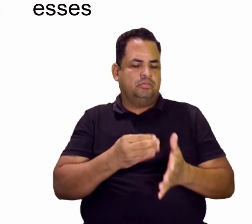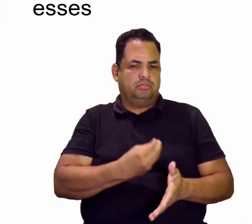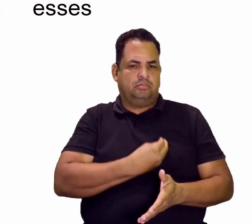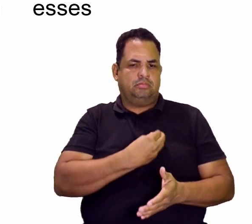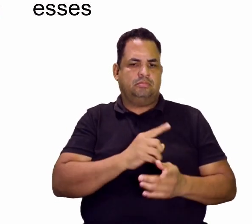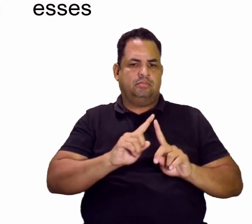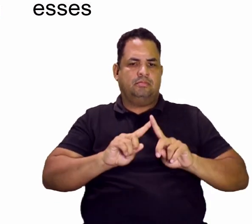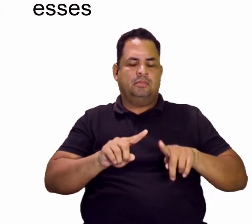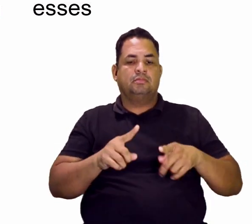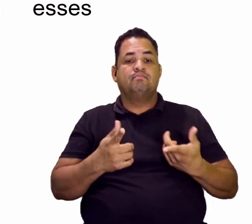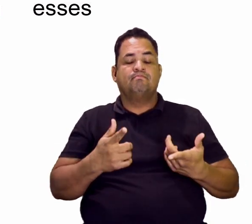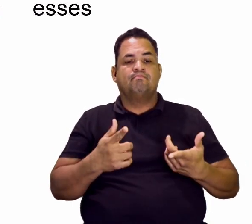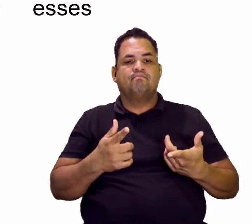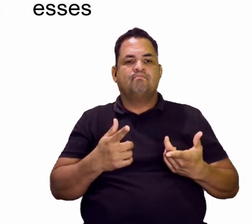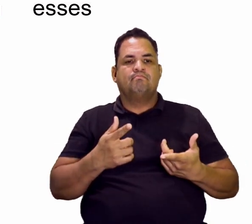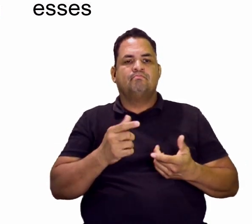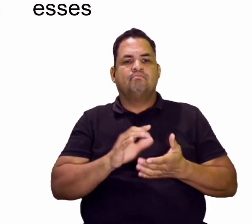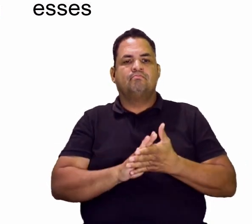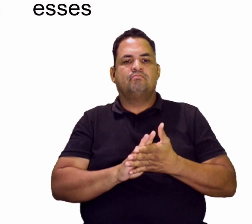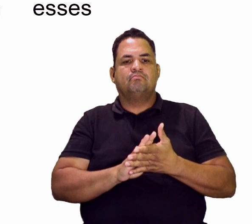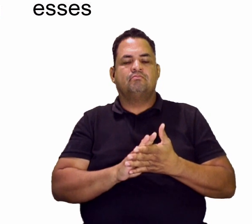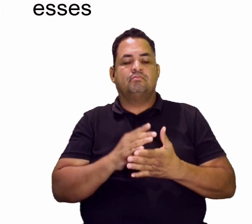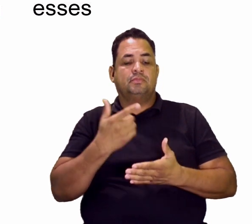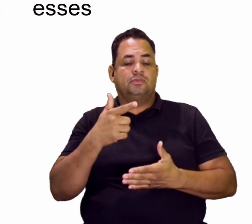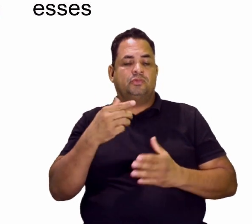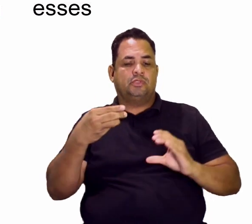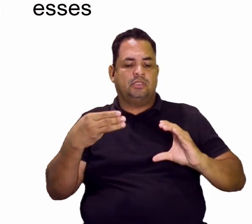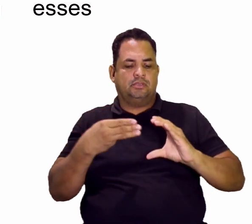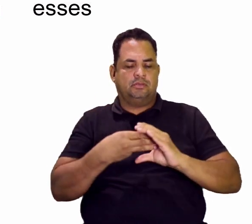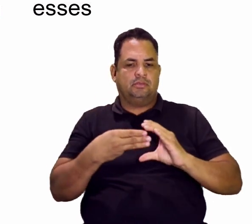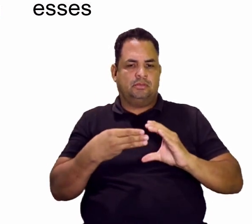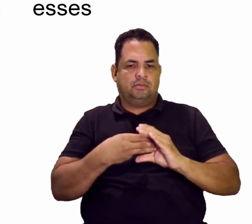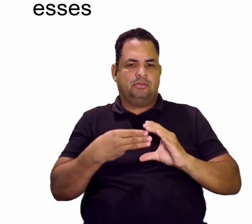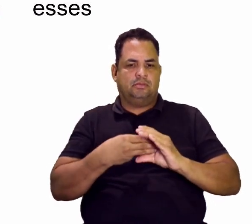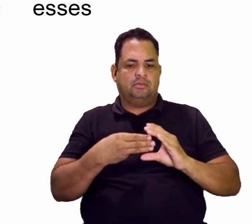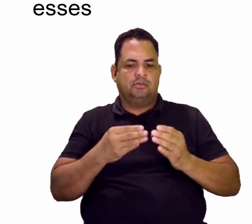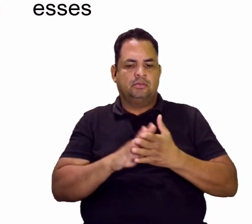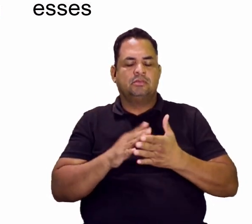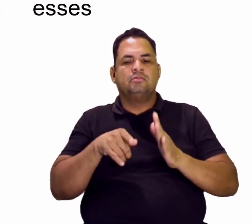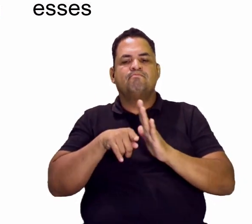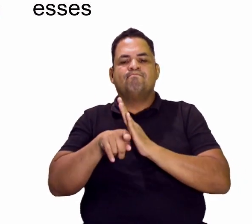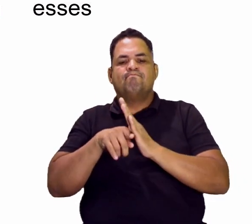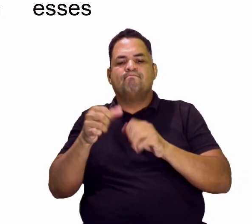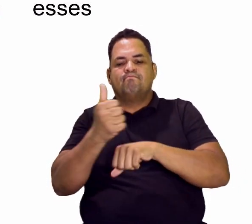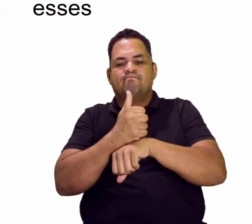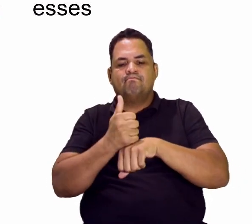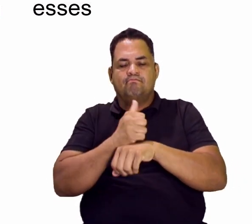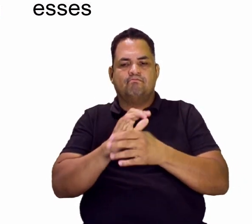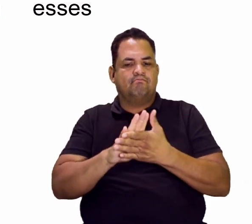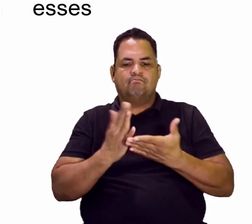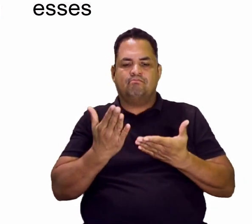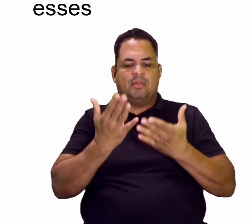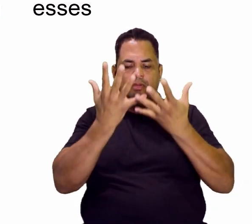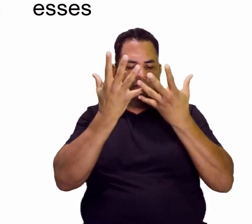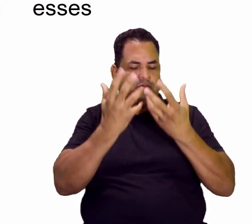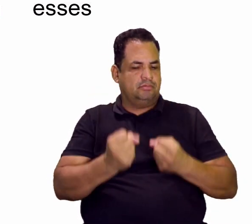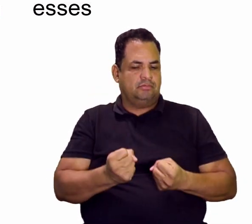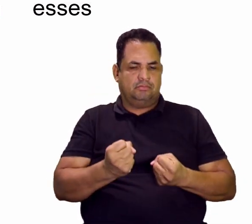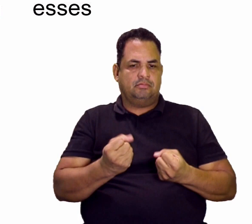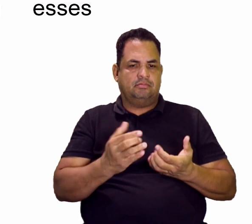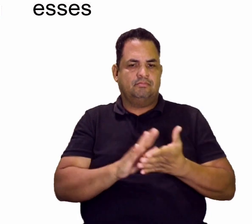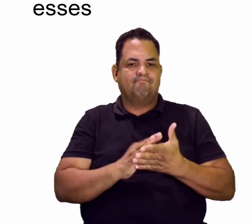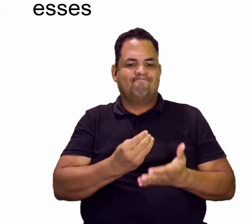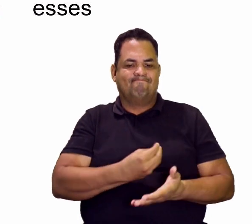Mas, pelo fato de serem acelulares, a grande maioria dos pesquisadores não os consideram